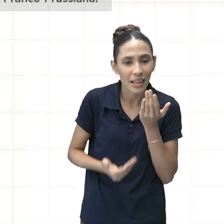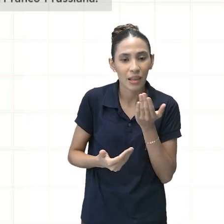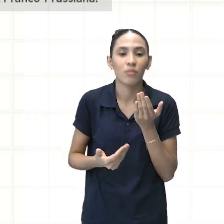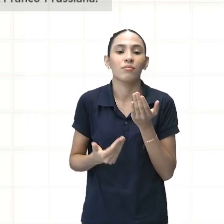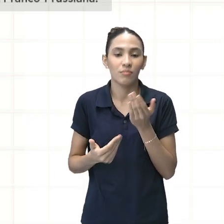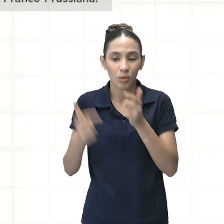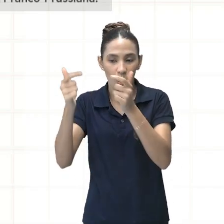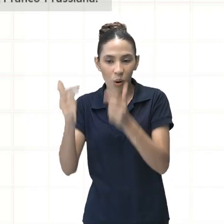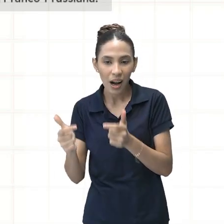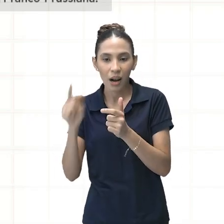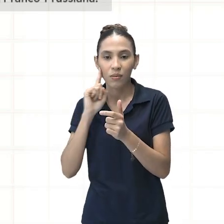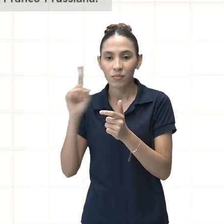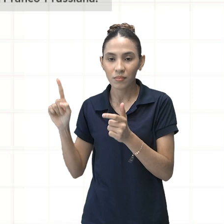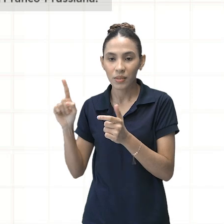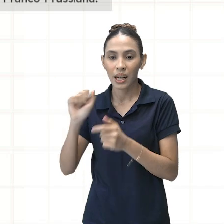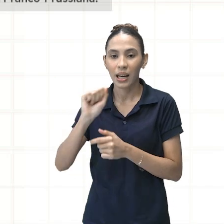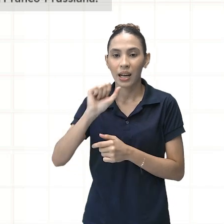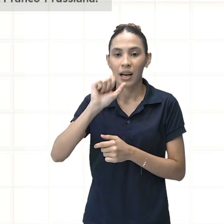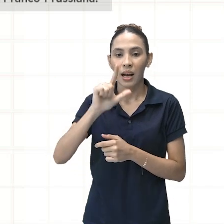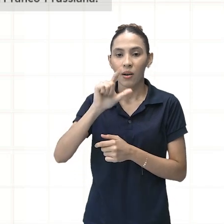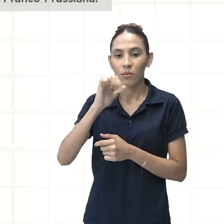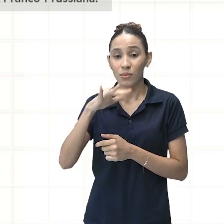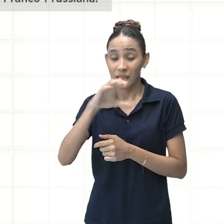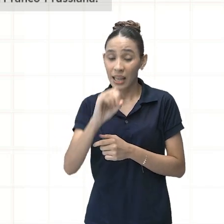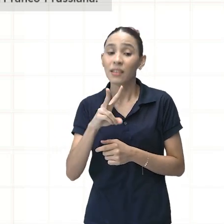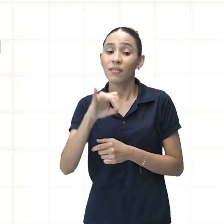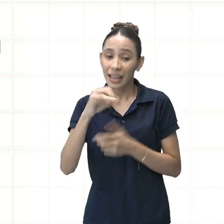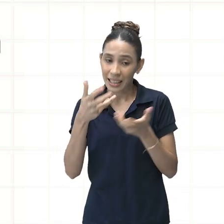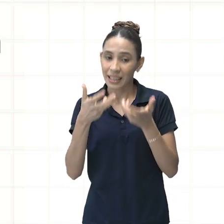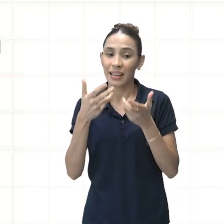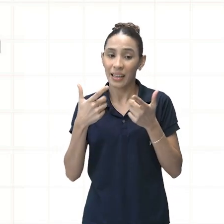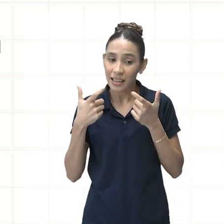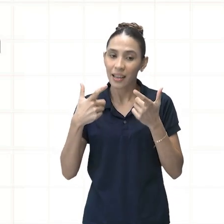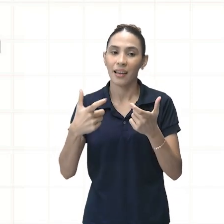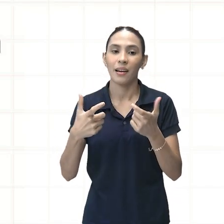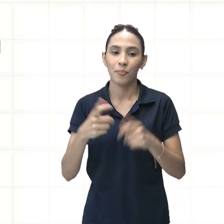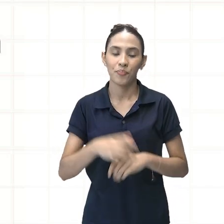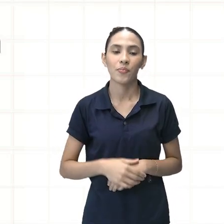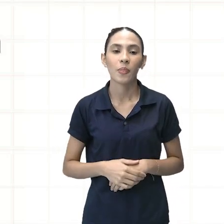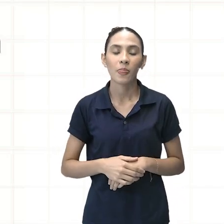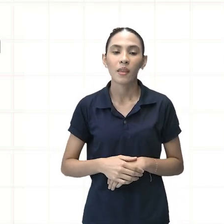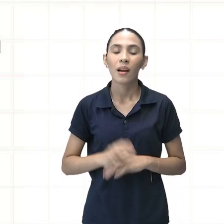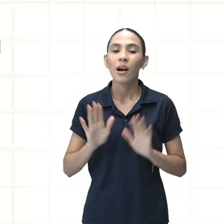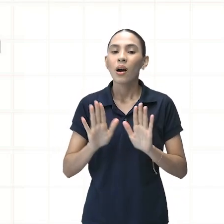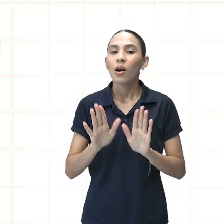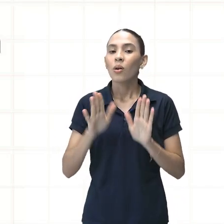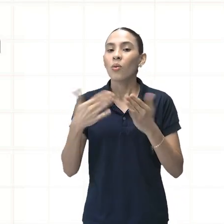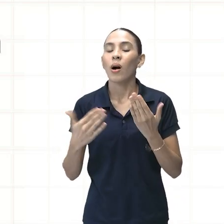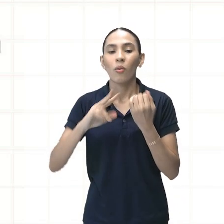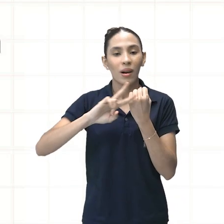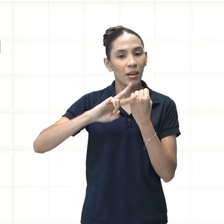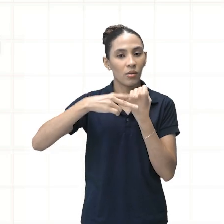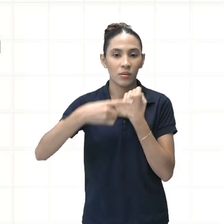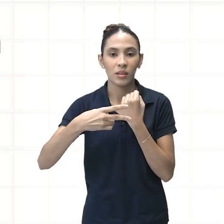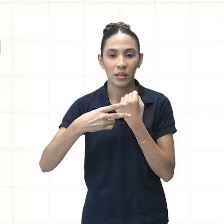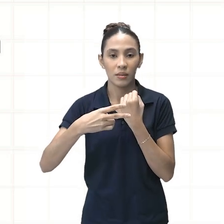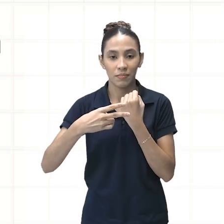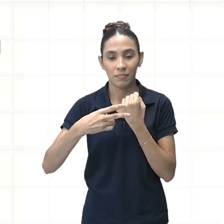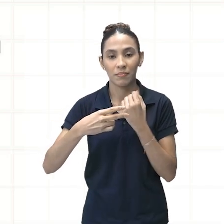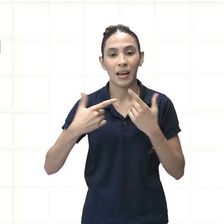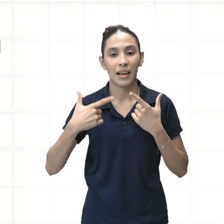perdeu esse território e vai querer revanche, certo? Então, quais serão as consequências da